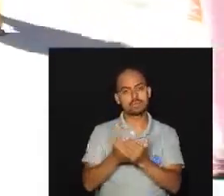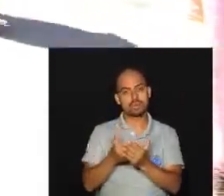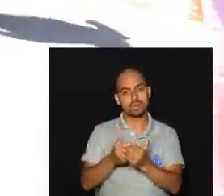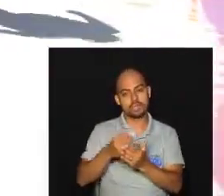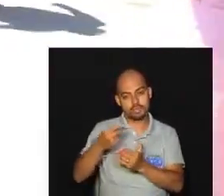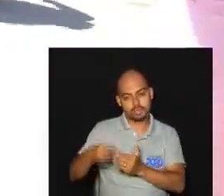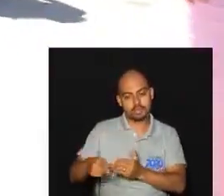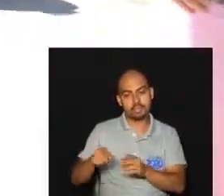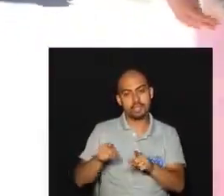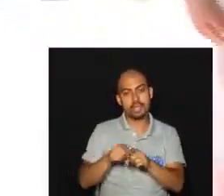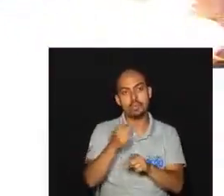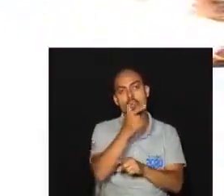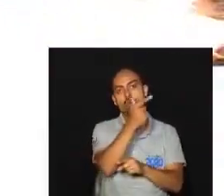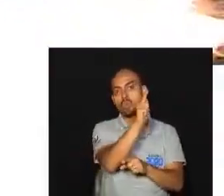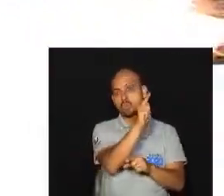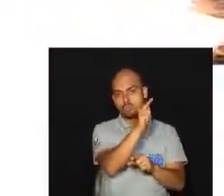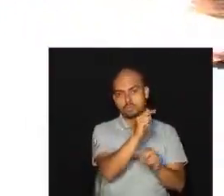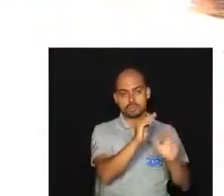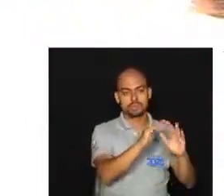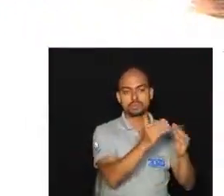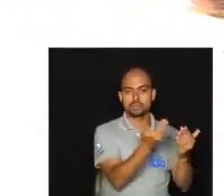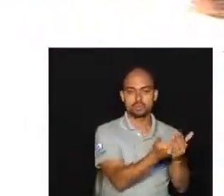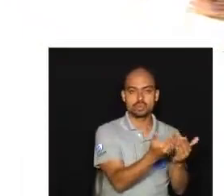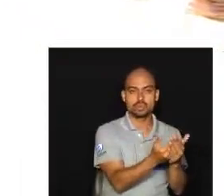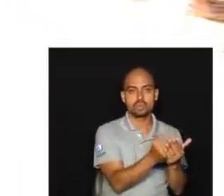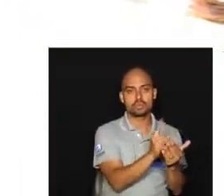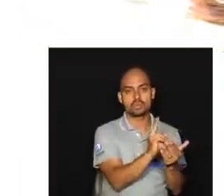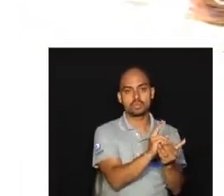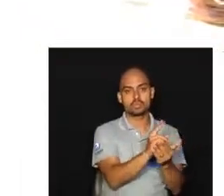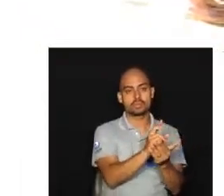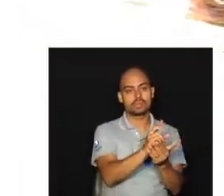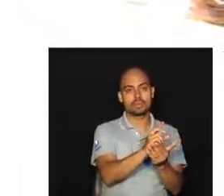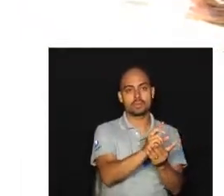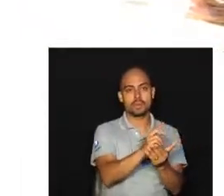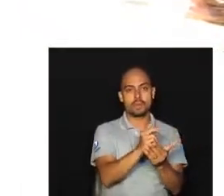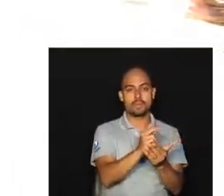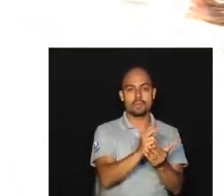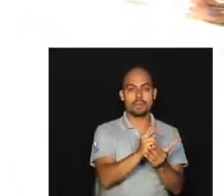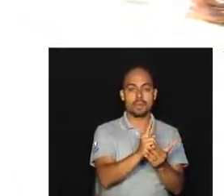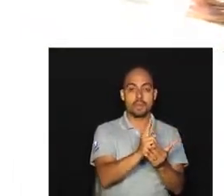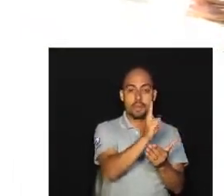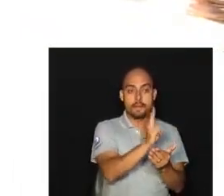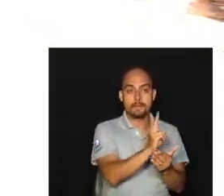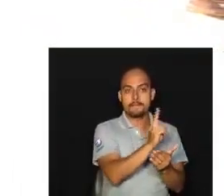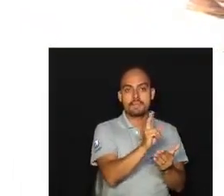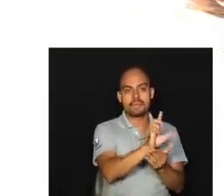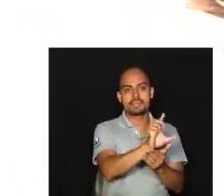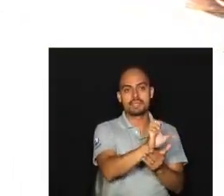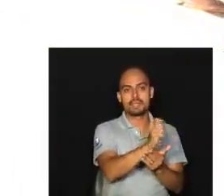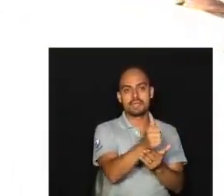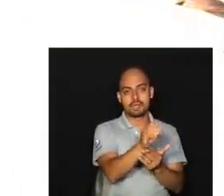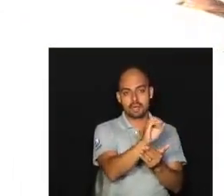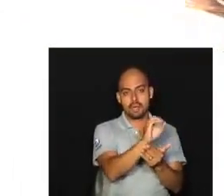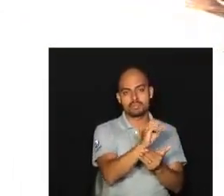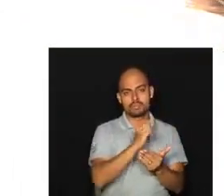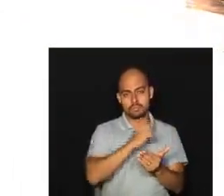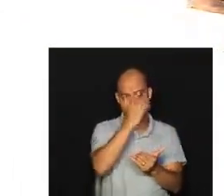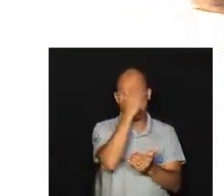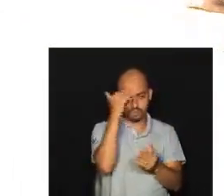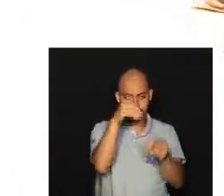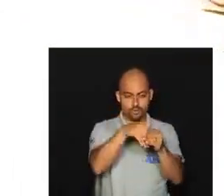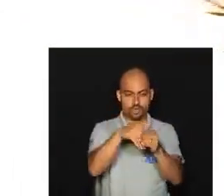fica no Parque Valença, que é a Padre Leão Valerier, que tem 3.102